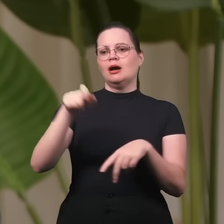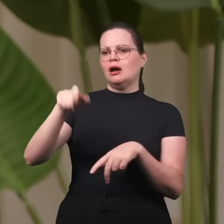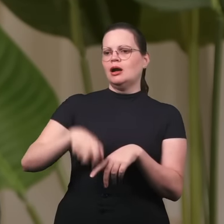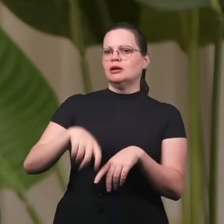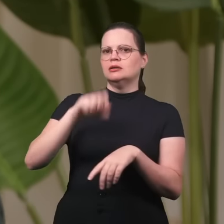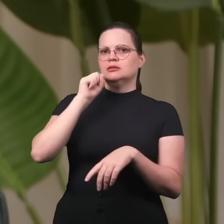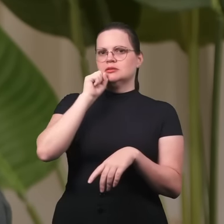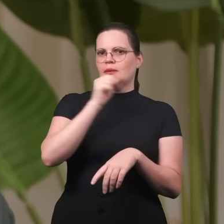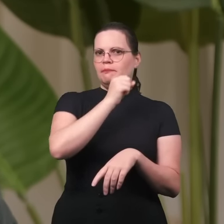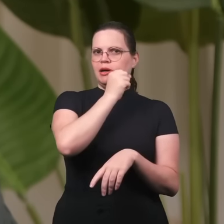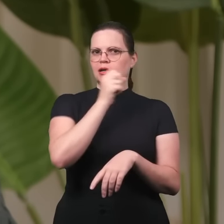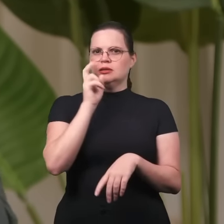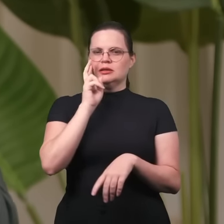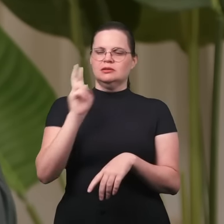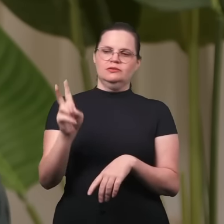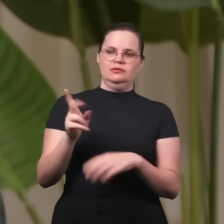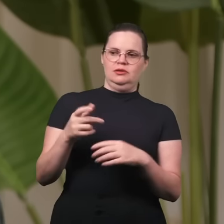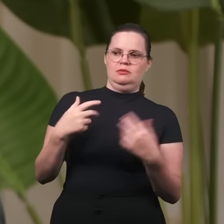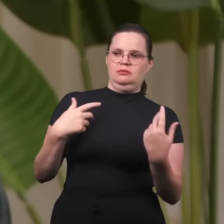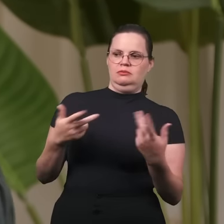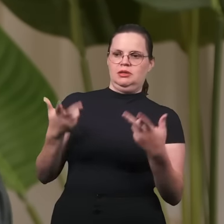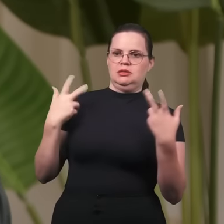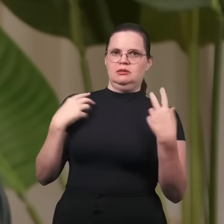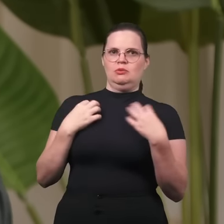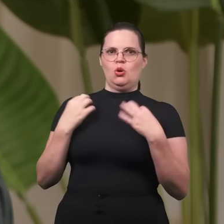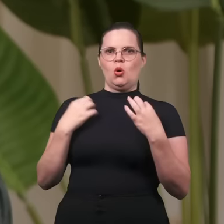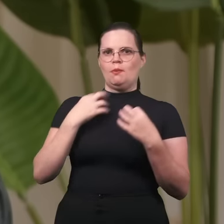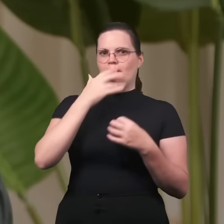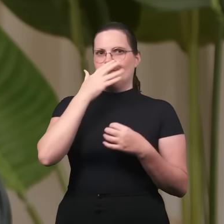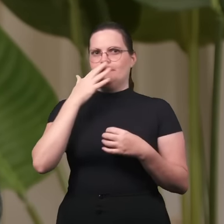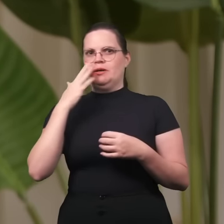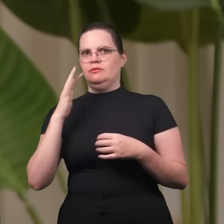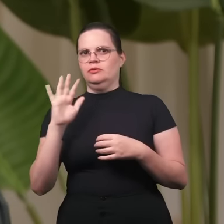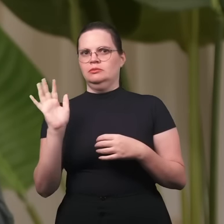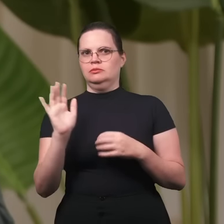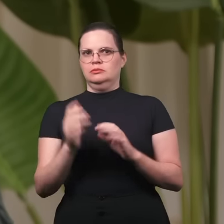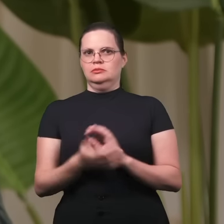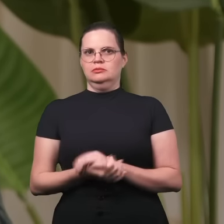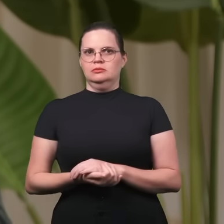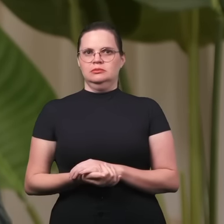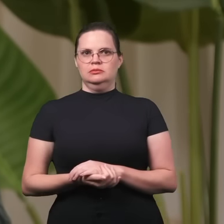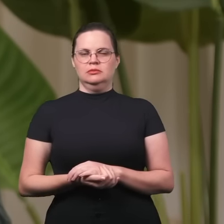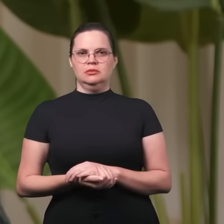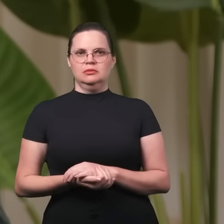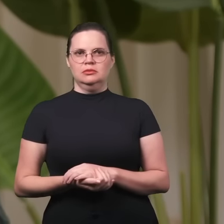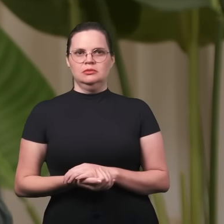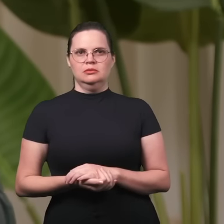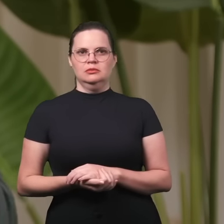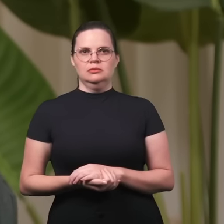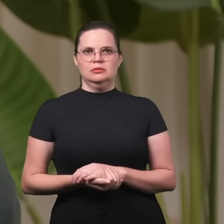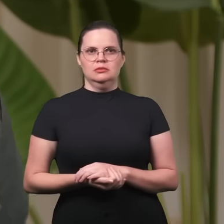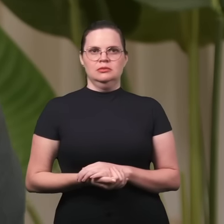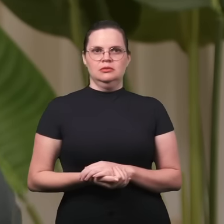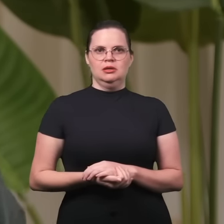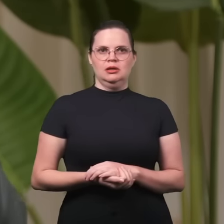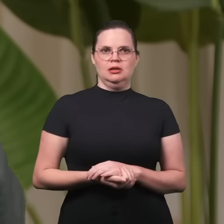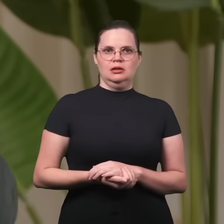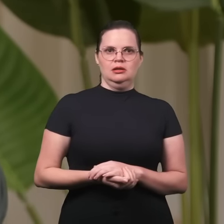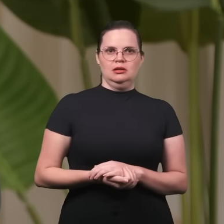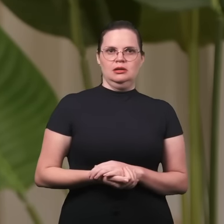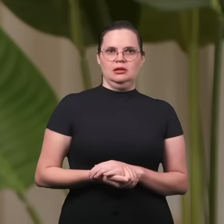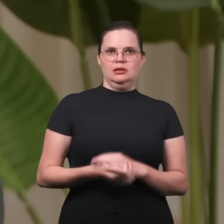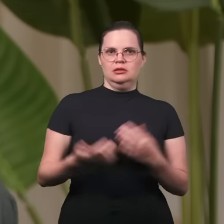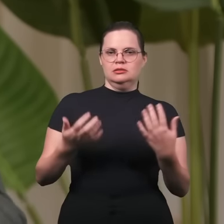etc., sotaque, vestimentas e costumes, eles não permitiram. E eles perguntam, mas por que vocês não vão